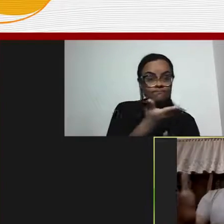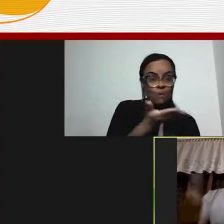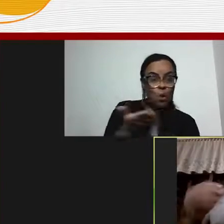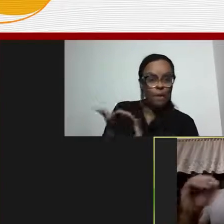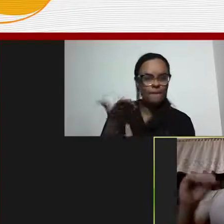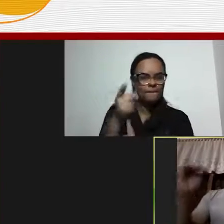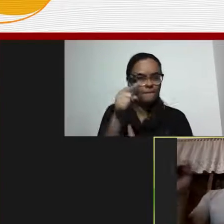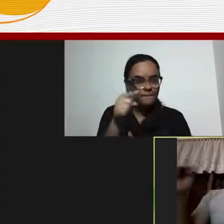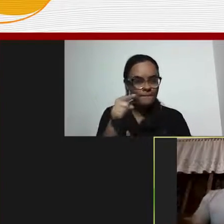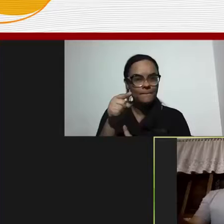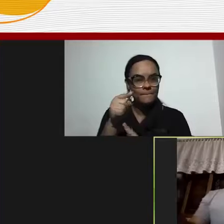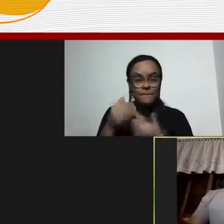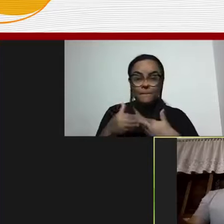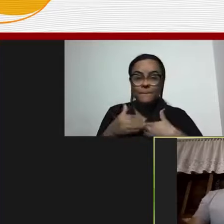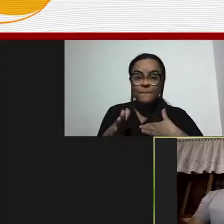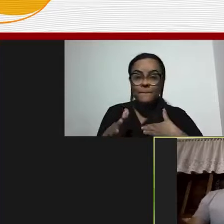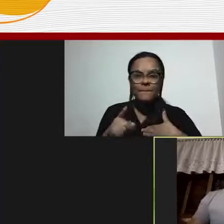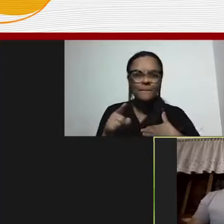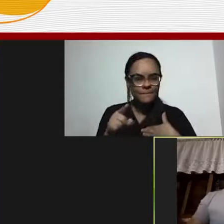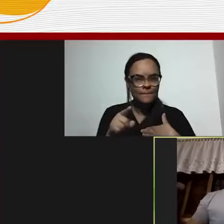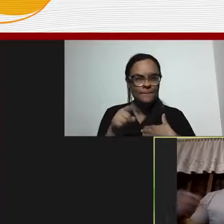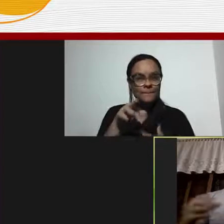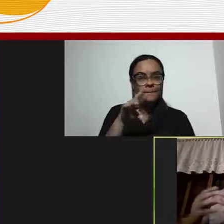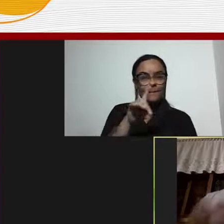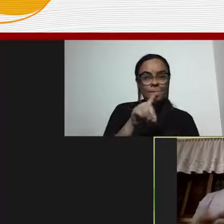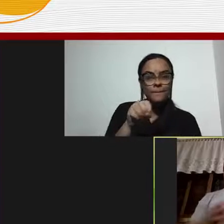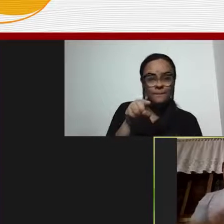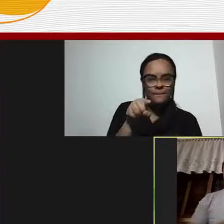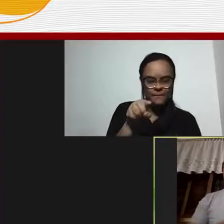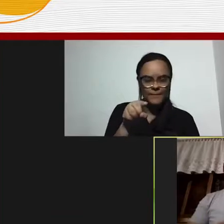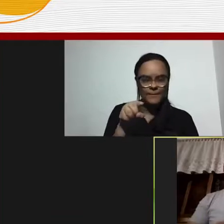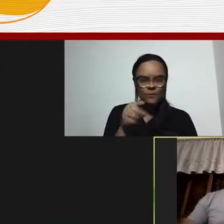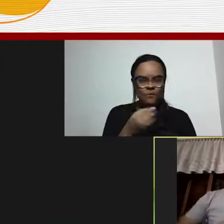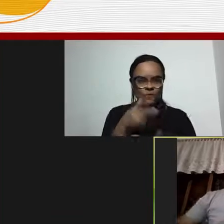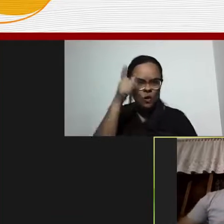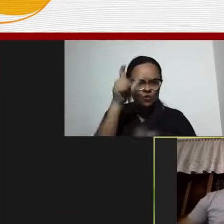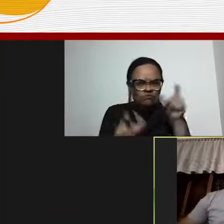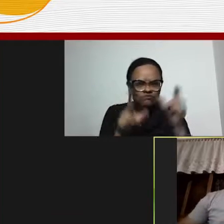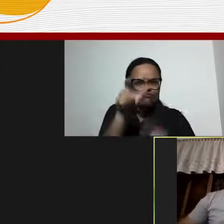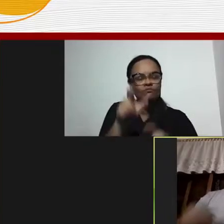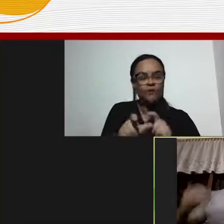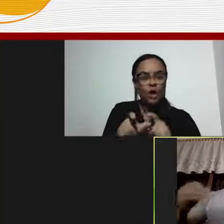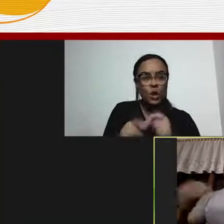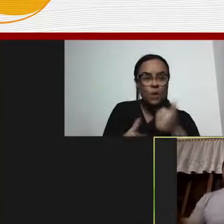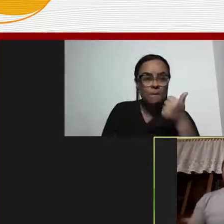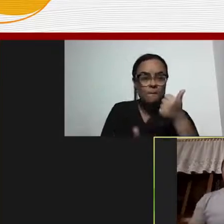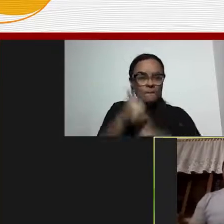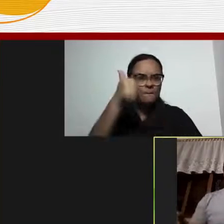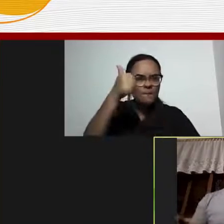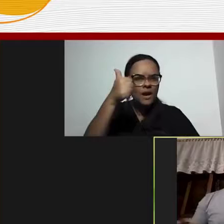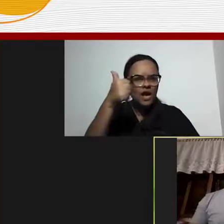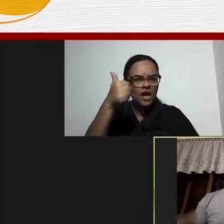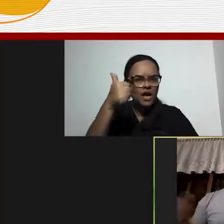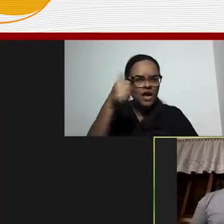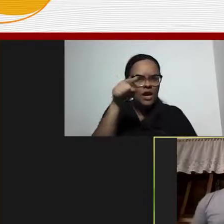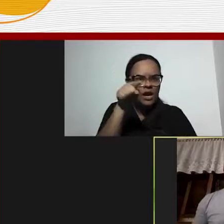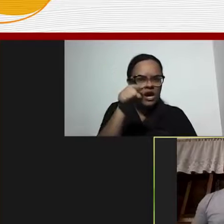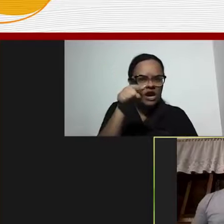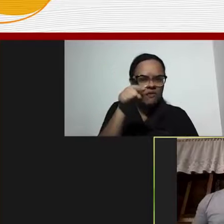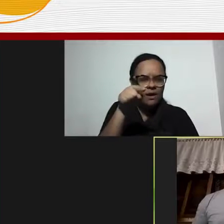quero fazer a pergunta para o Pedrão, né, se alguma pessoa, algum atleta, já chegou para você e